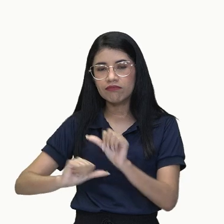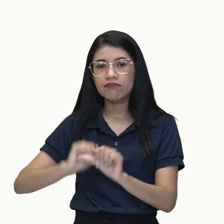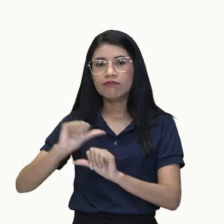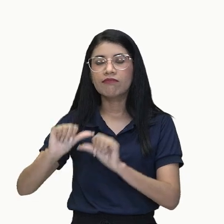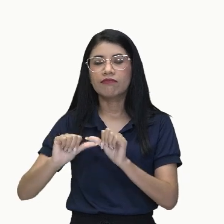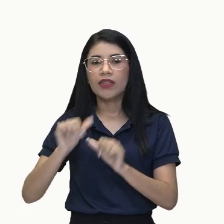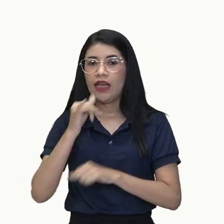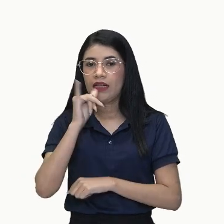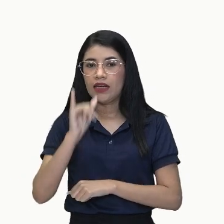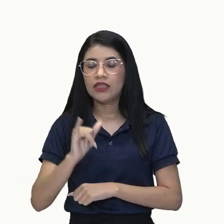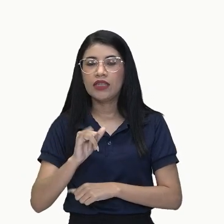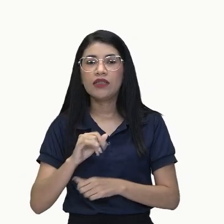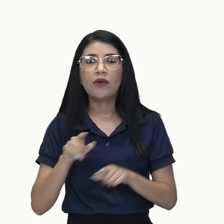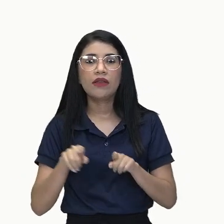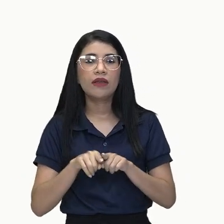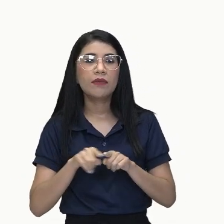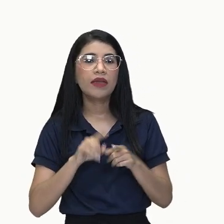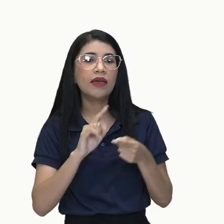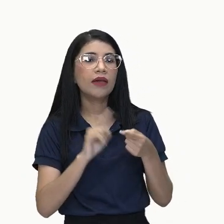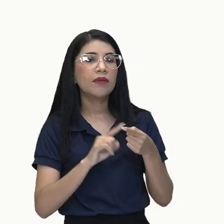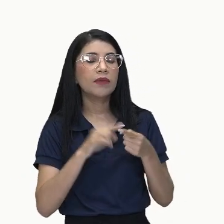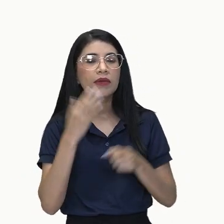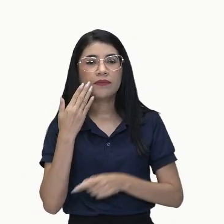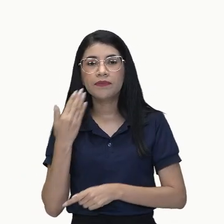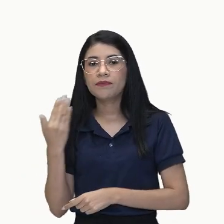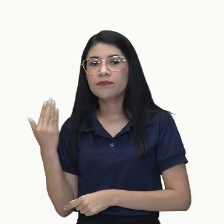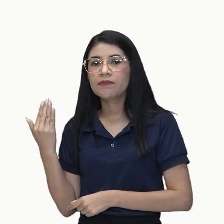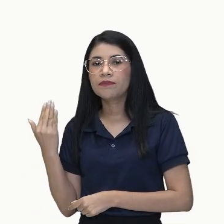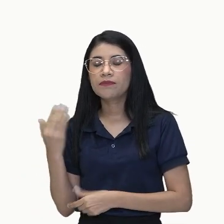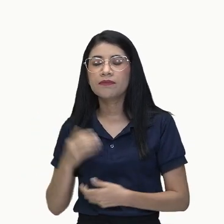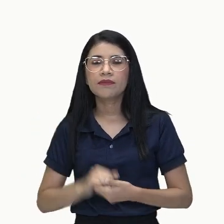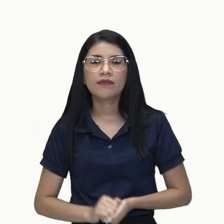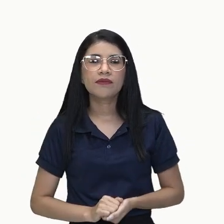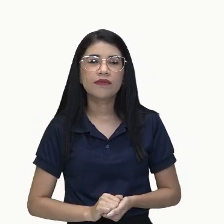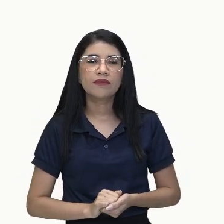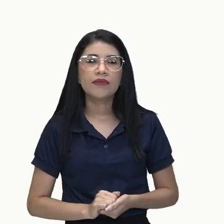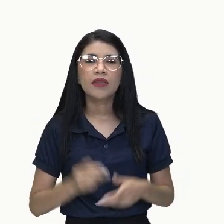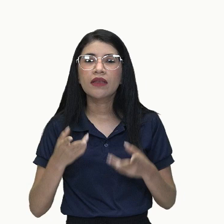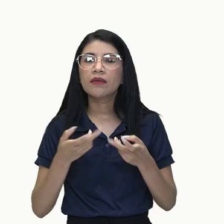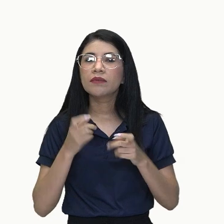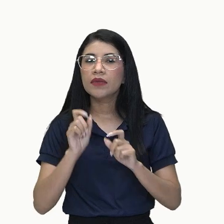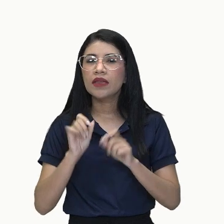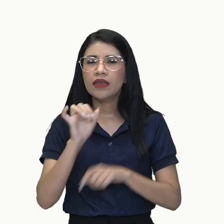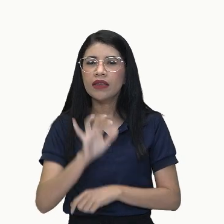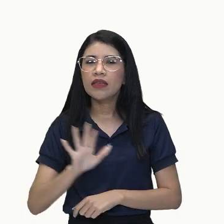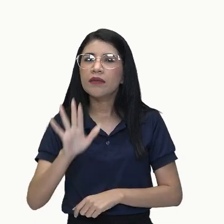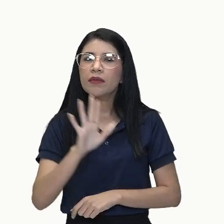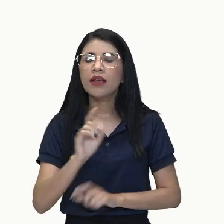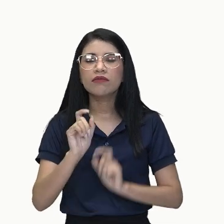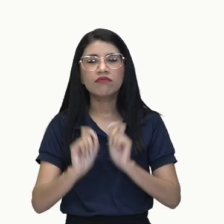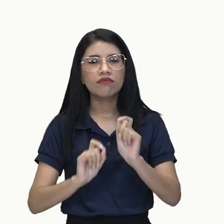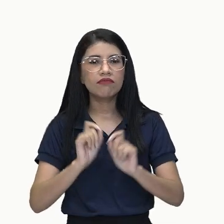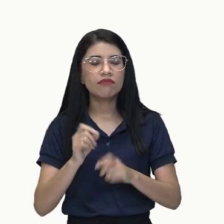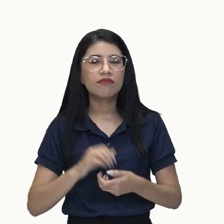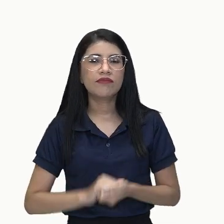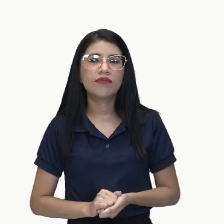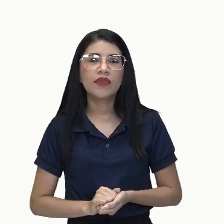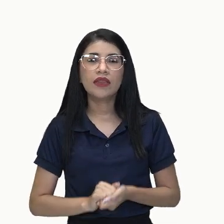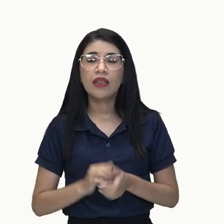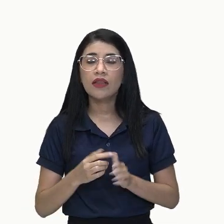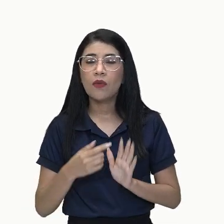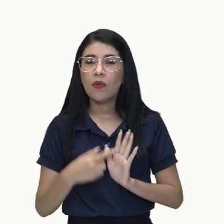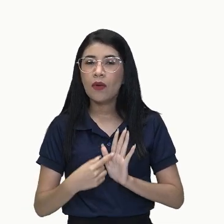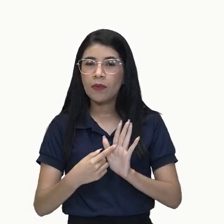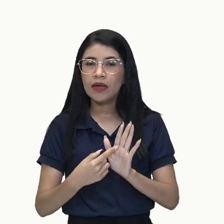Eu tenho aí a primeira. Aí você olha para essa primeira e temos aí essa imagem. E eu coloquei aqui, ó,